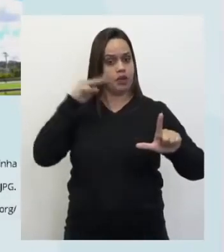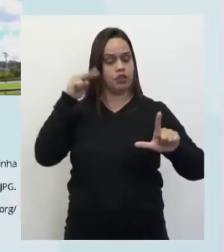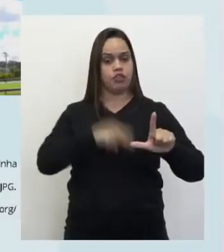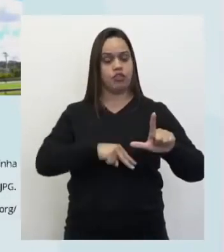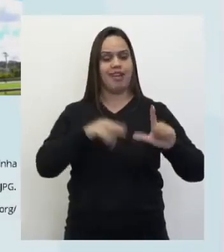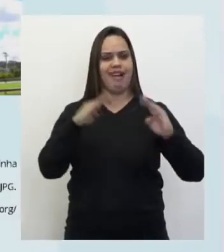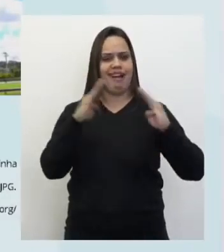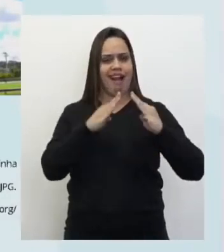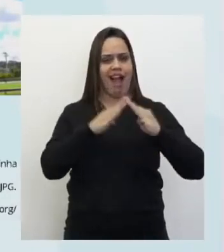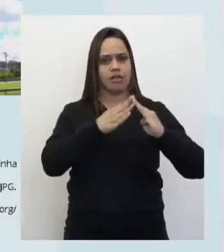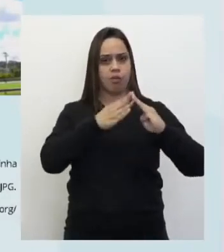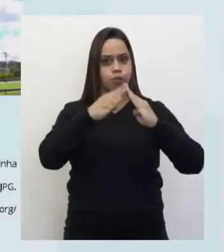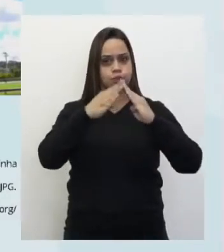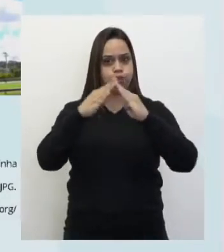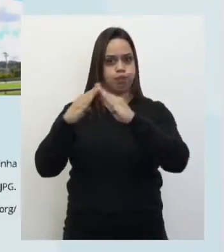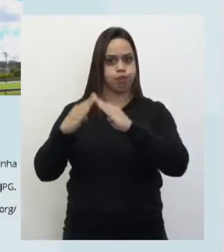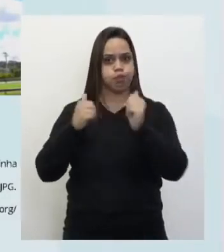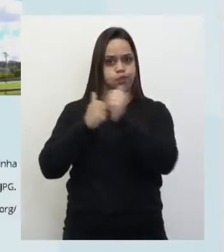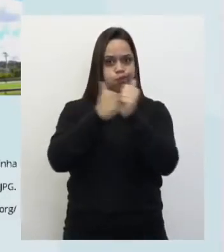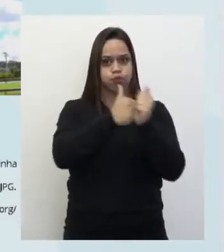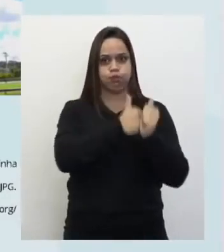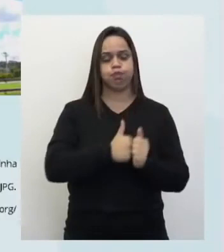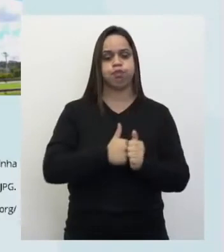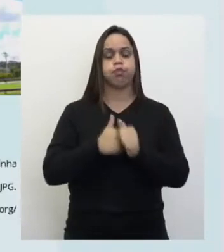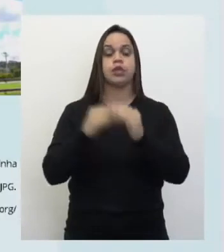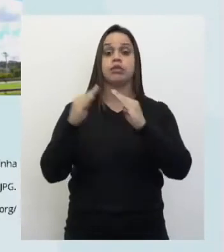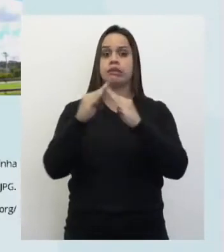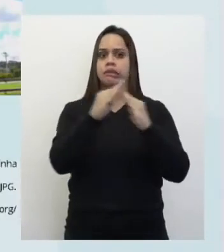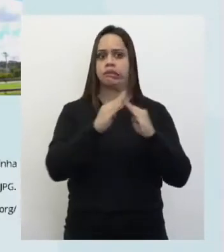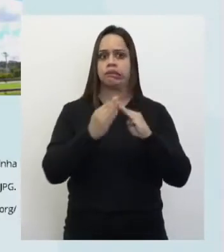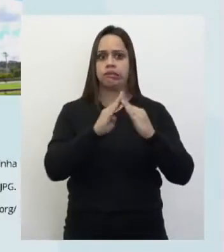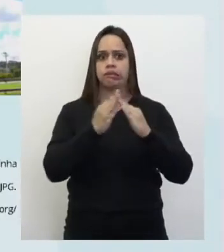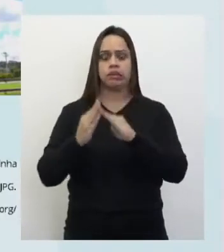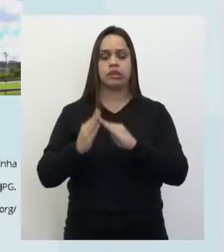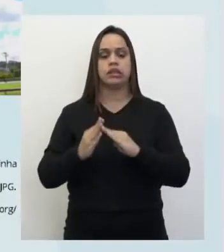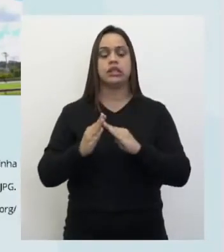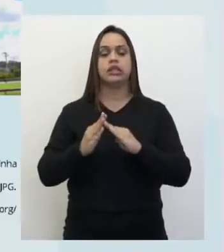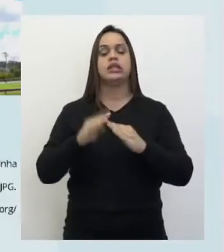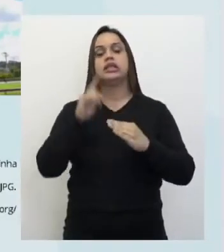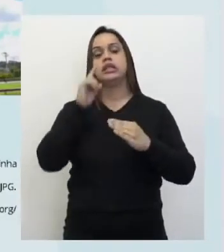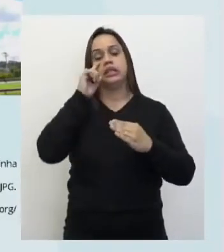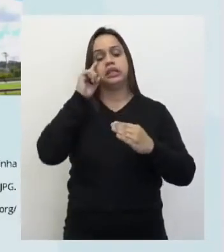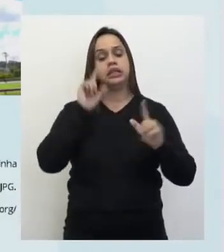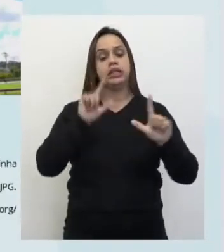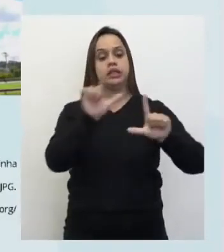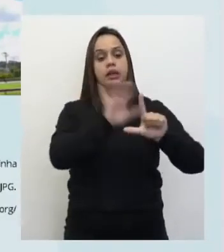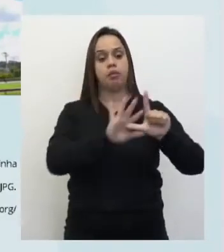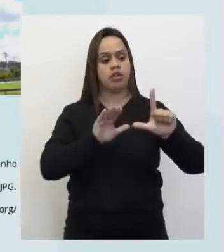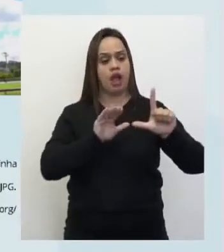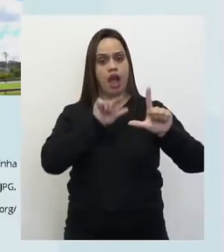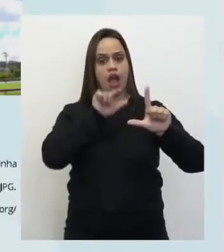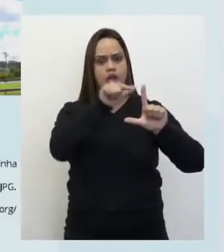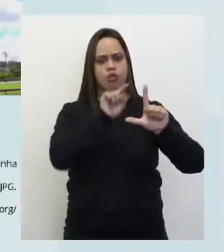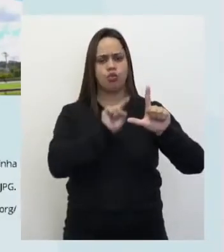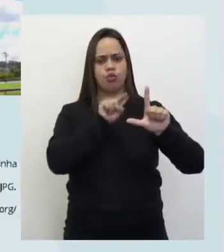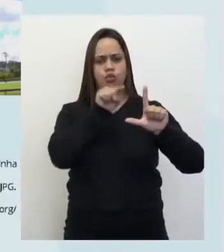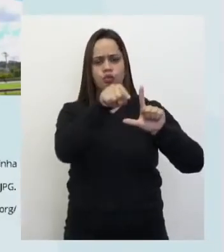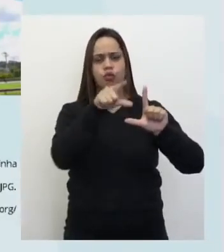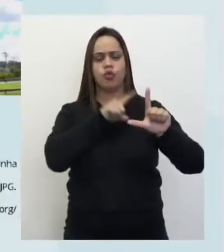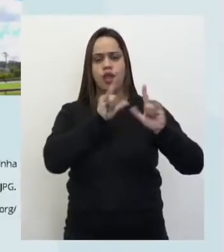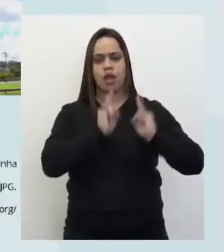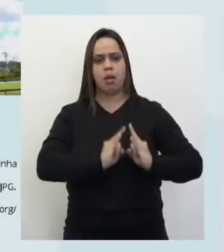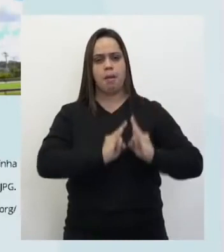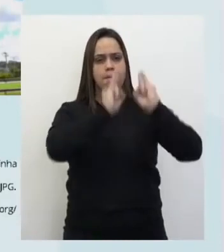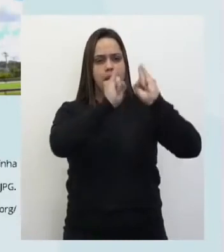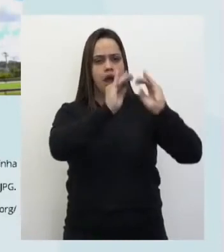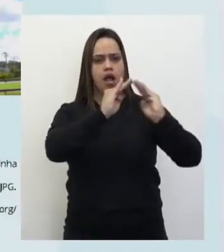mais aglomeradas, mais precárias, e no segundo plano da imagem a gente tem, né, edifícios, condomínios,